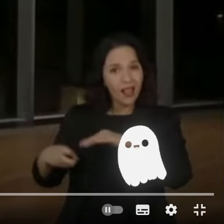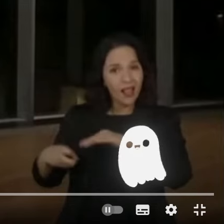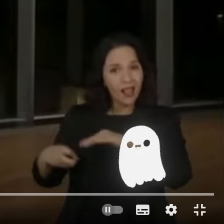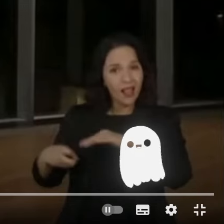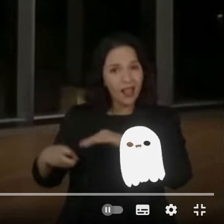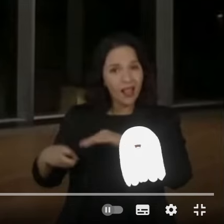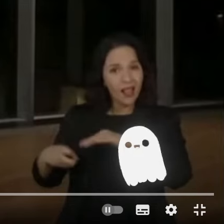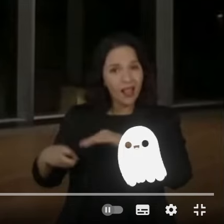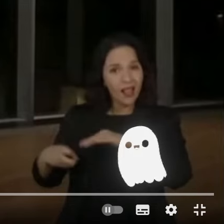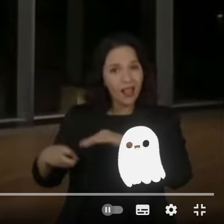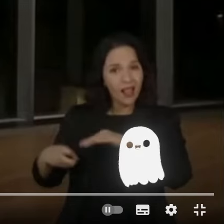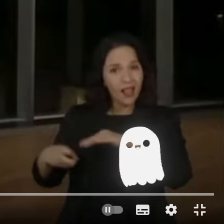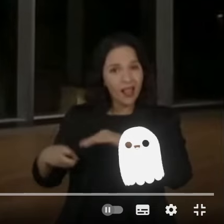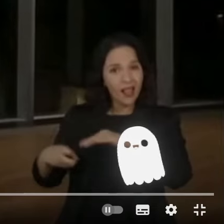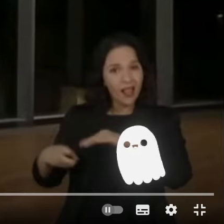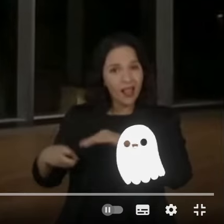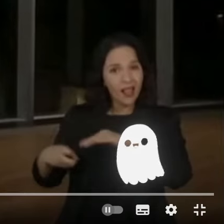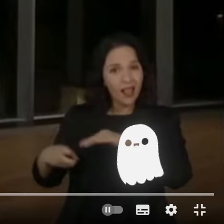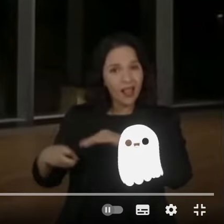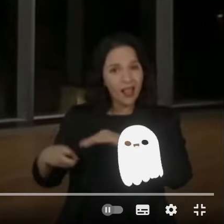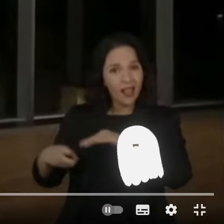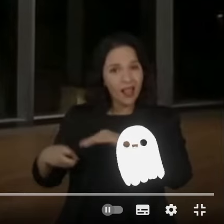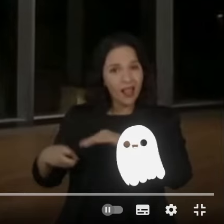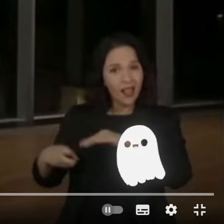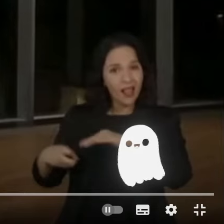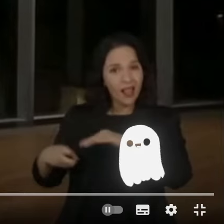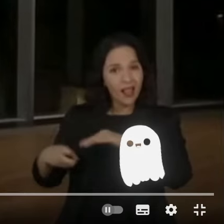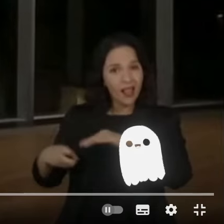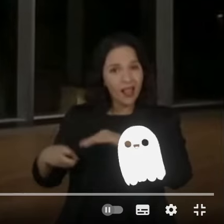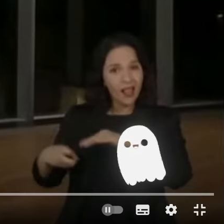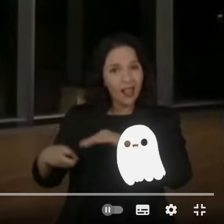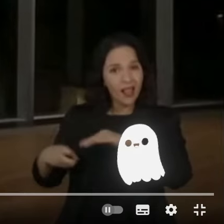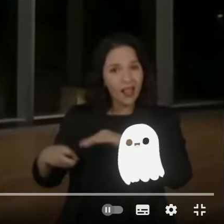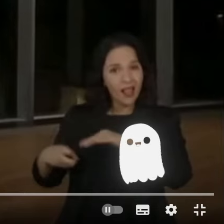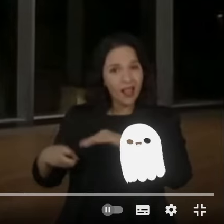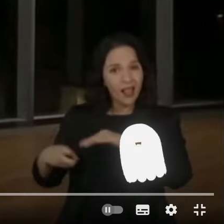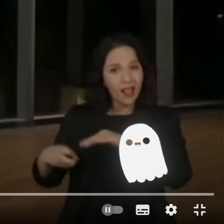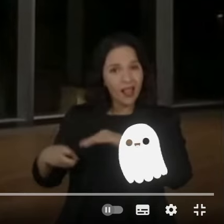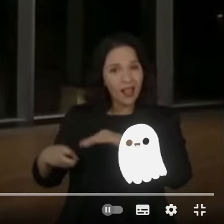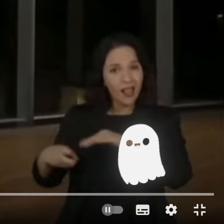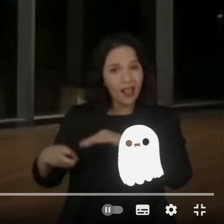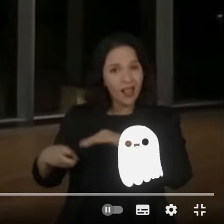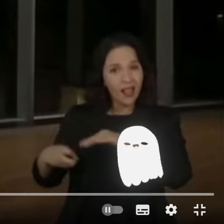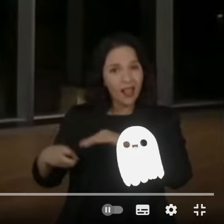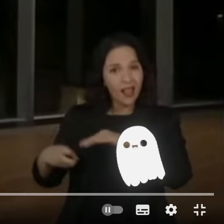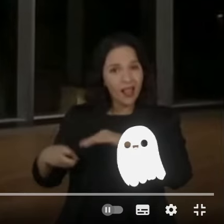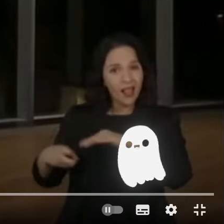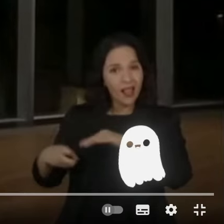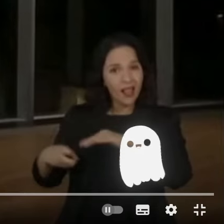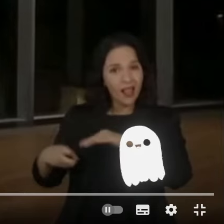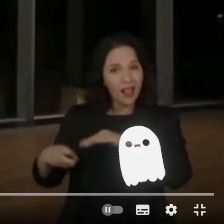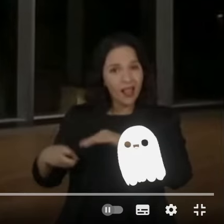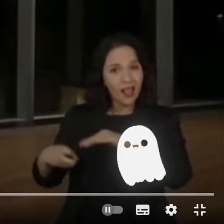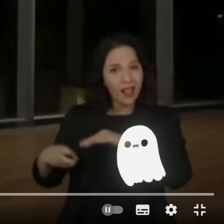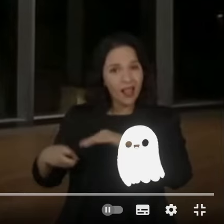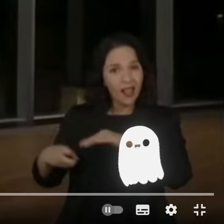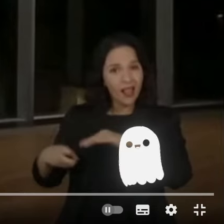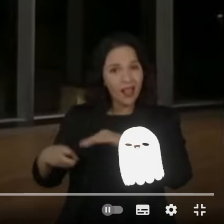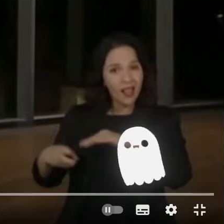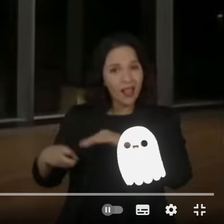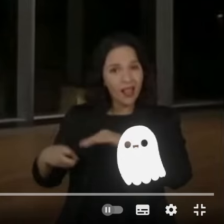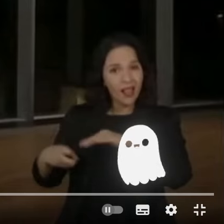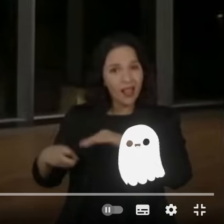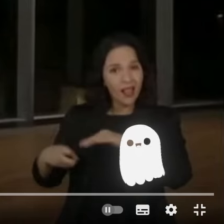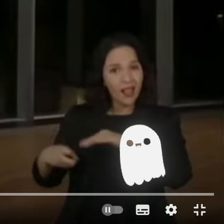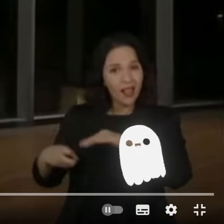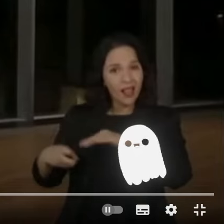E aí eu cheguei... tipo aquelas pranchas de isopor, mas ela não era de isopor, ela era mais pesada essa. Porque eu pegava direto o